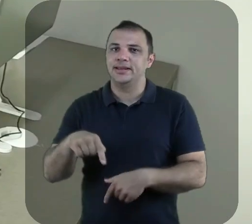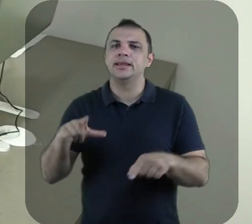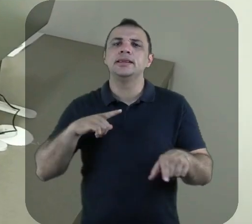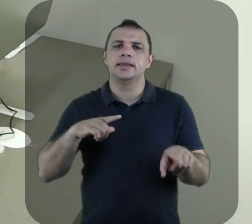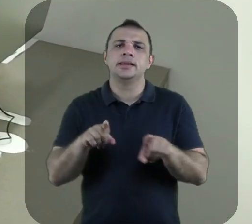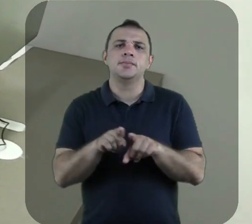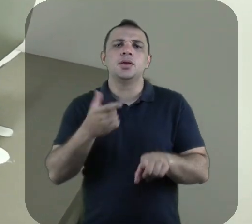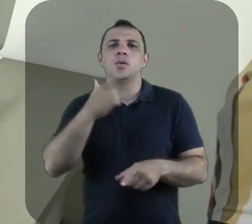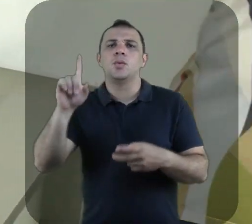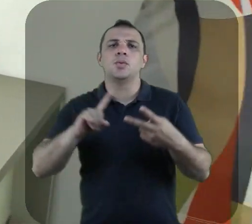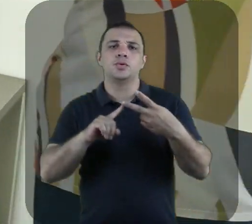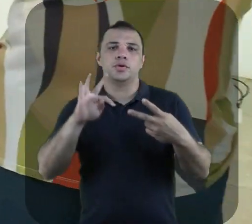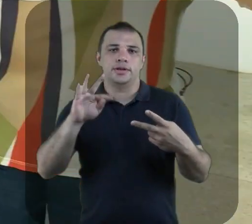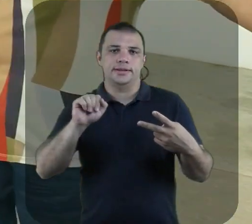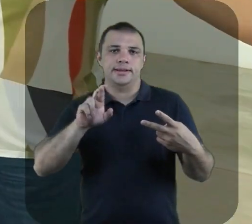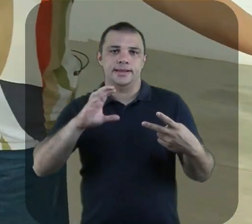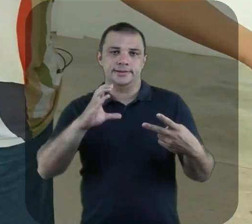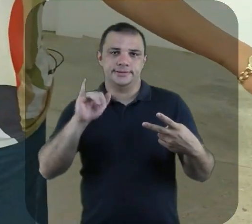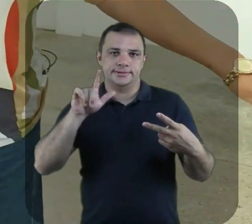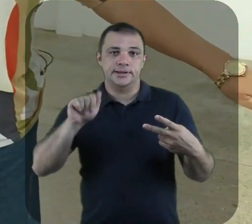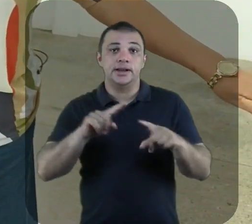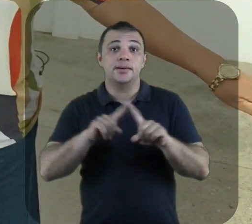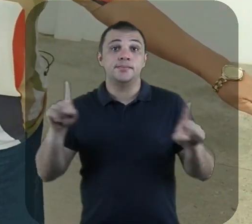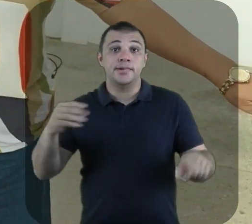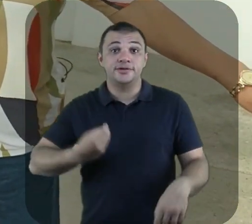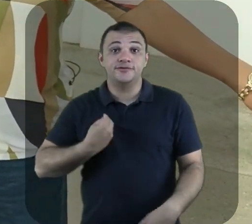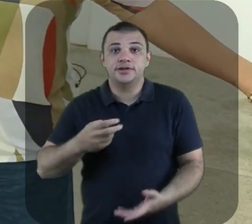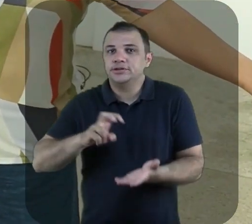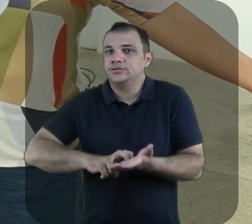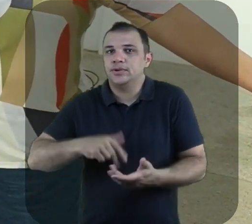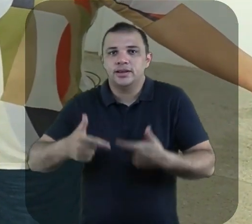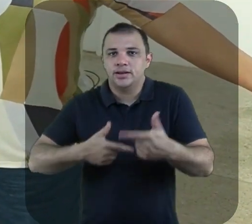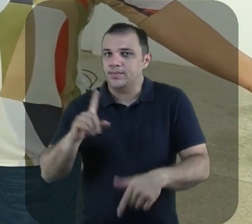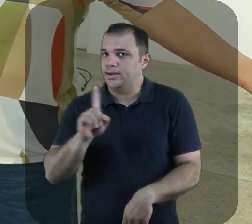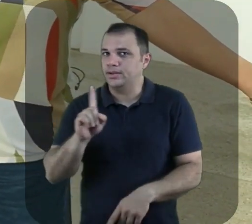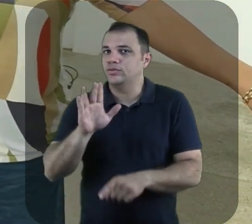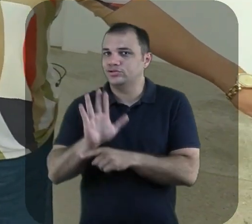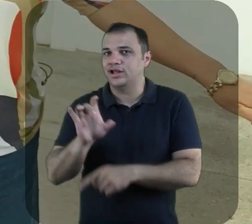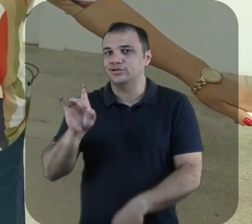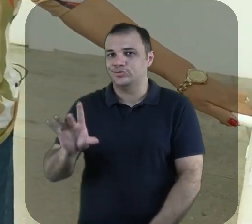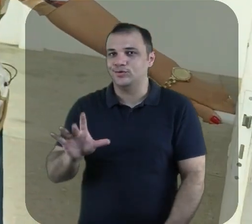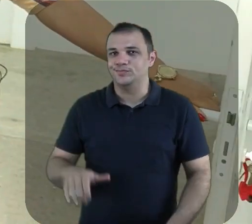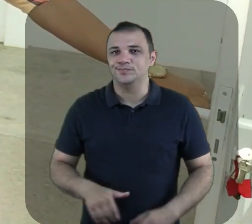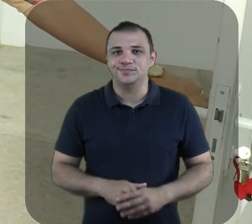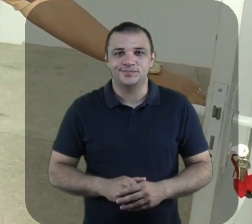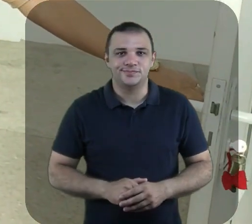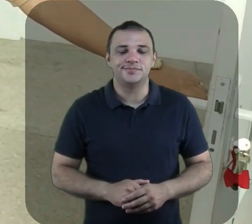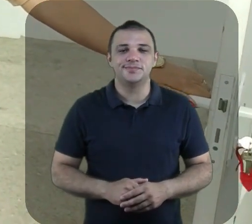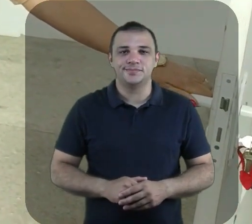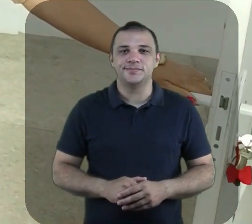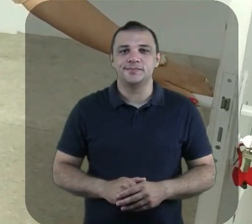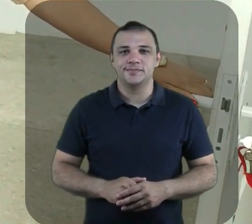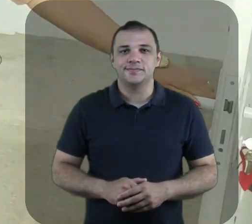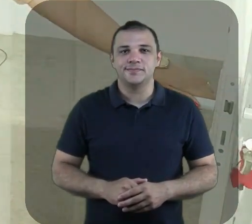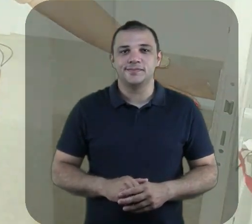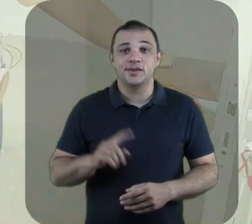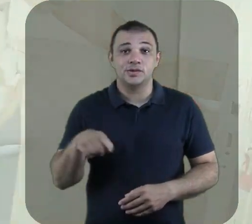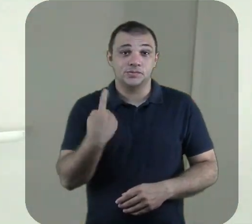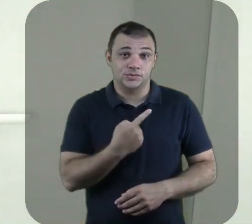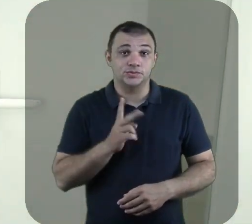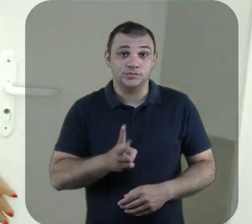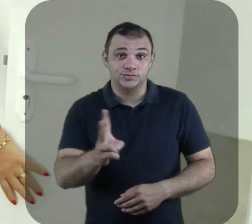colaboradora. E também nós temos a Tarsila, mas ela não está pela manhã, mas faz parte também deste grande grupo.